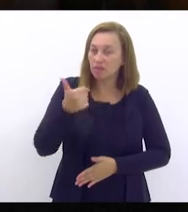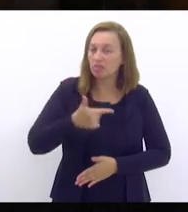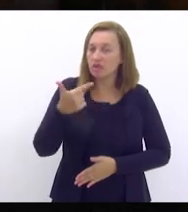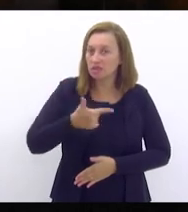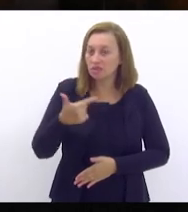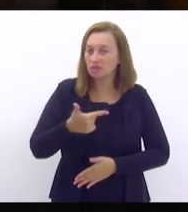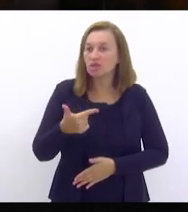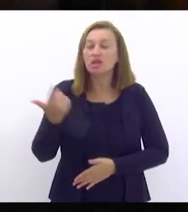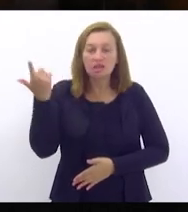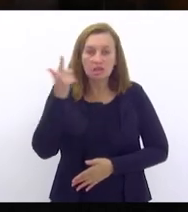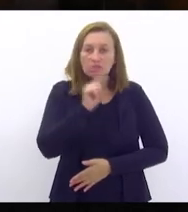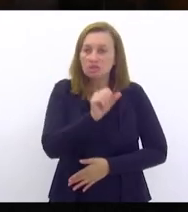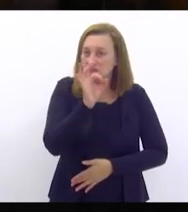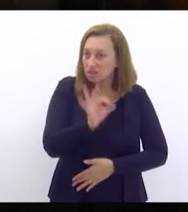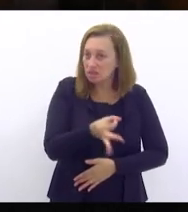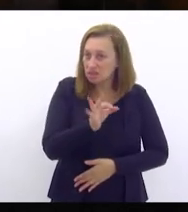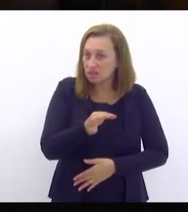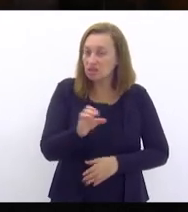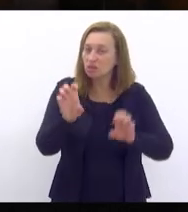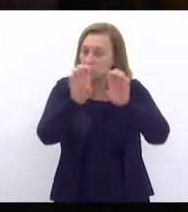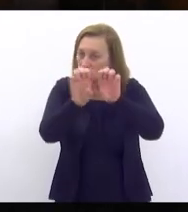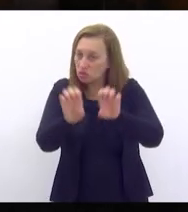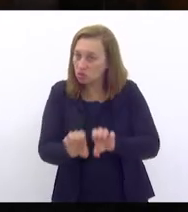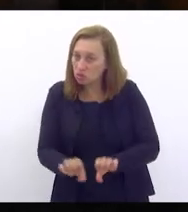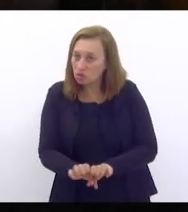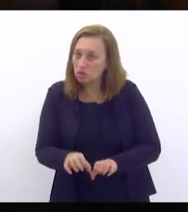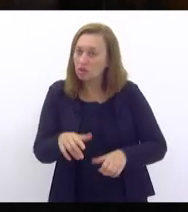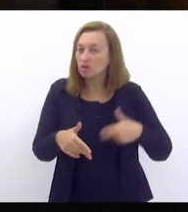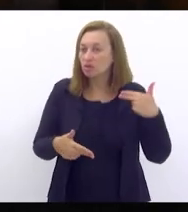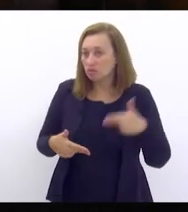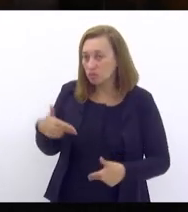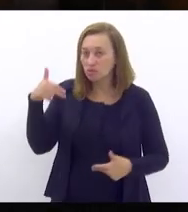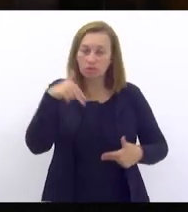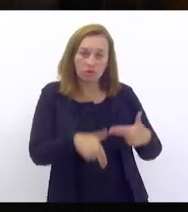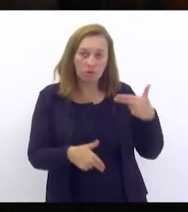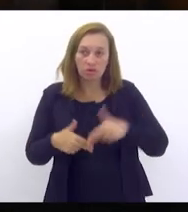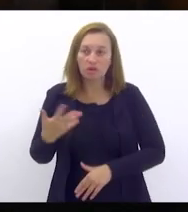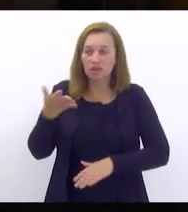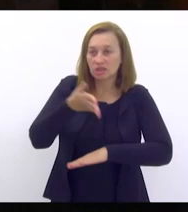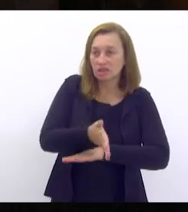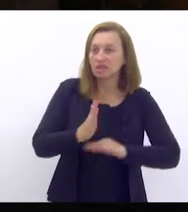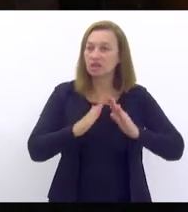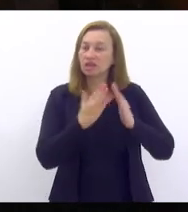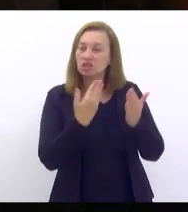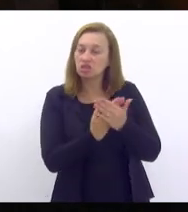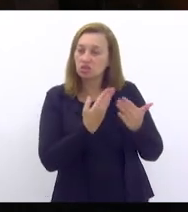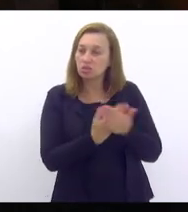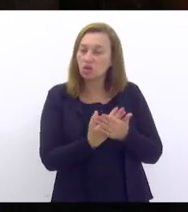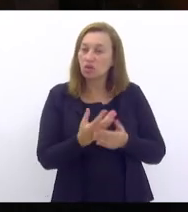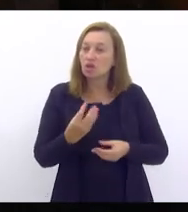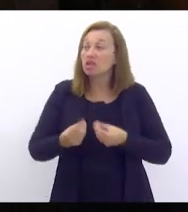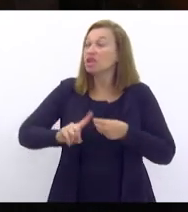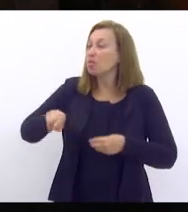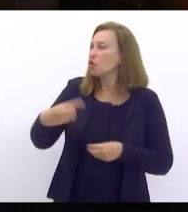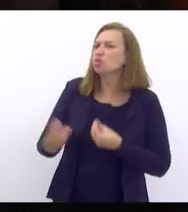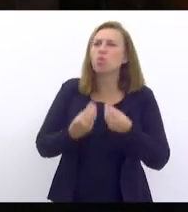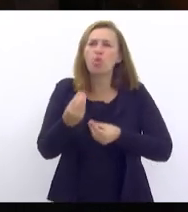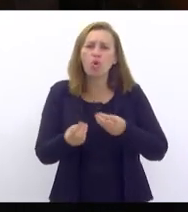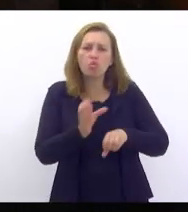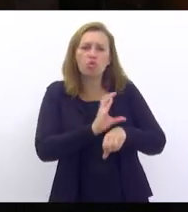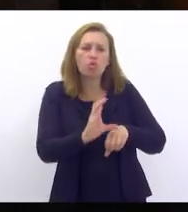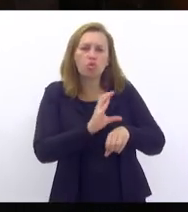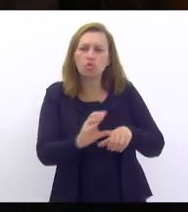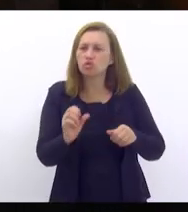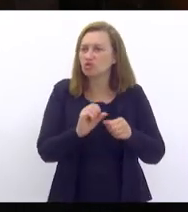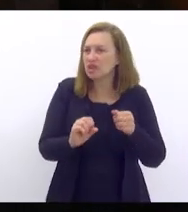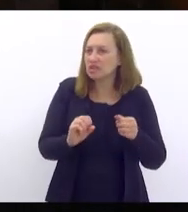consiga, de fato, criar uma estruturação para o hip-hop entrar na escola. Depois, como o curso será ministrado, de que forma será